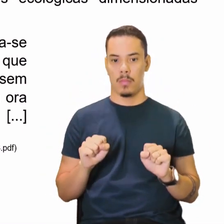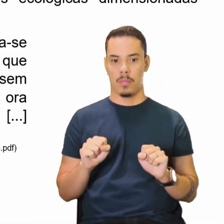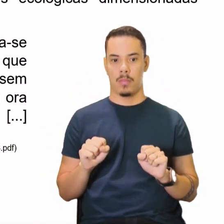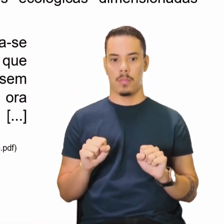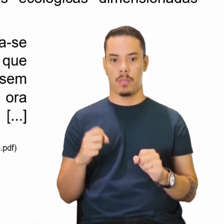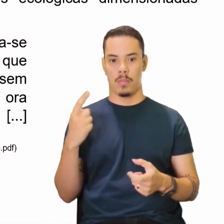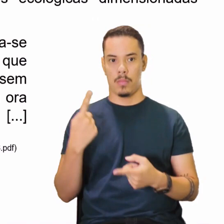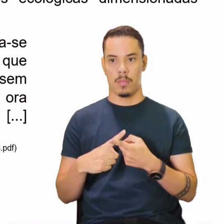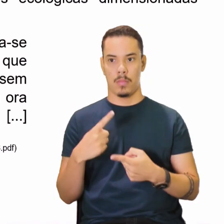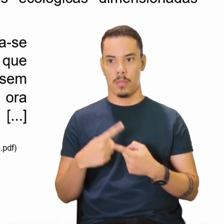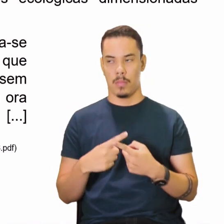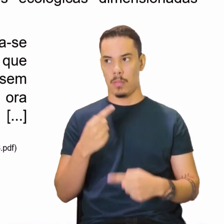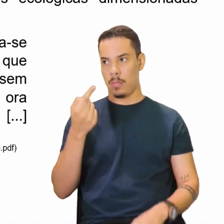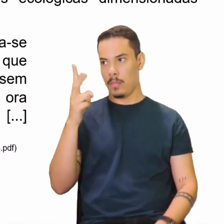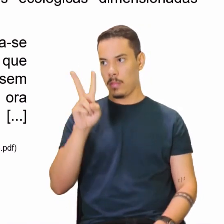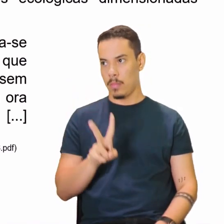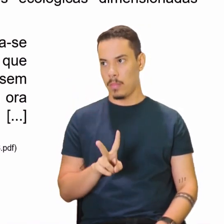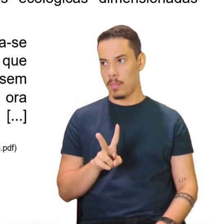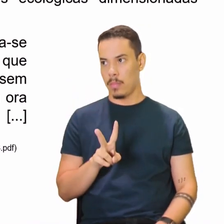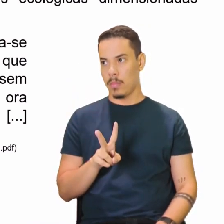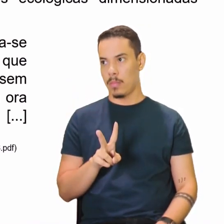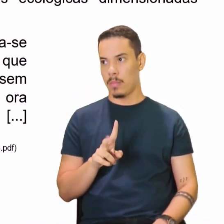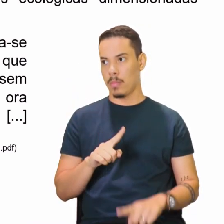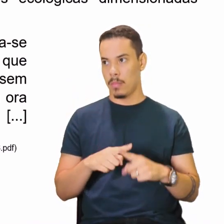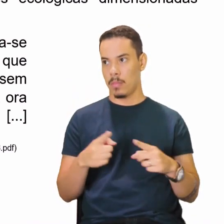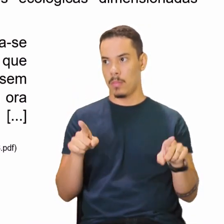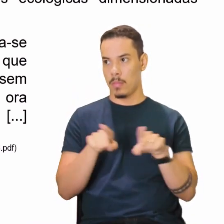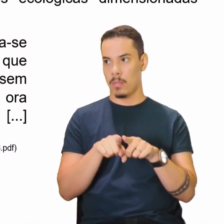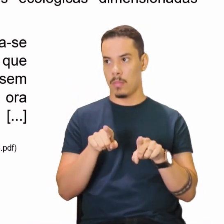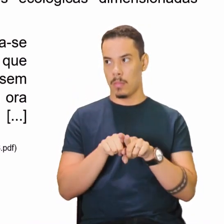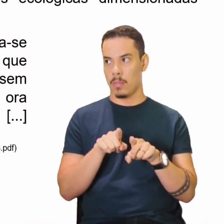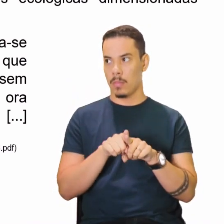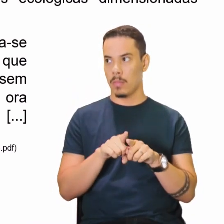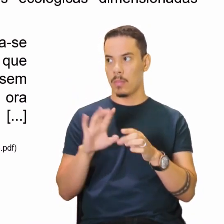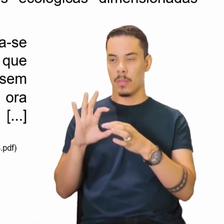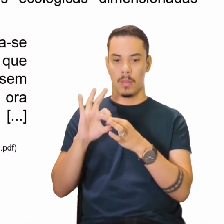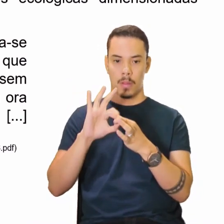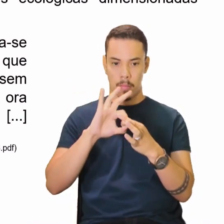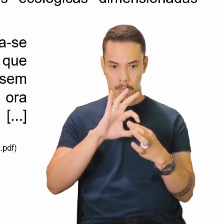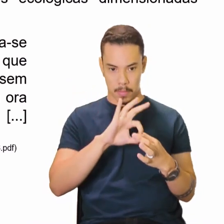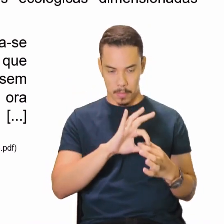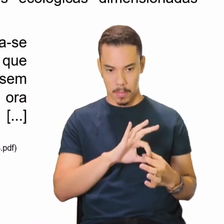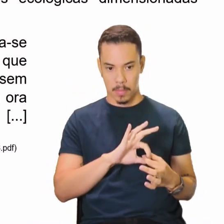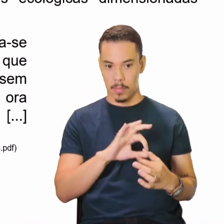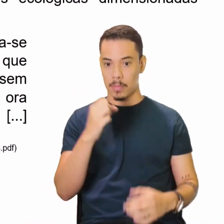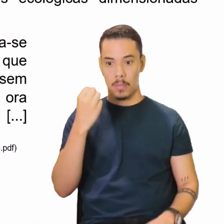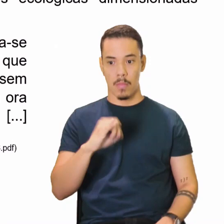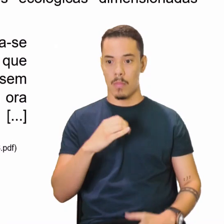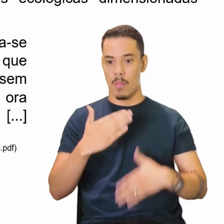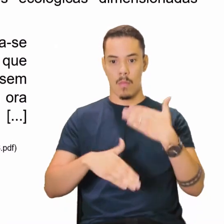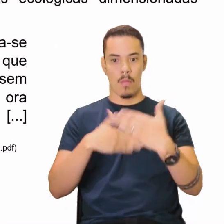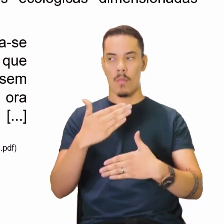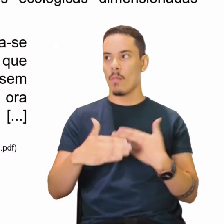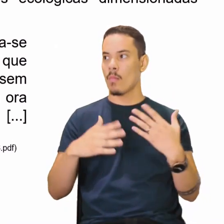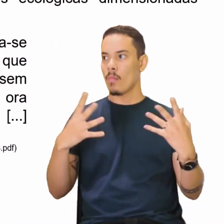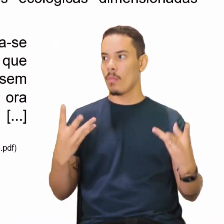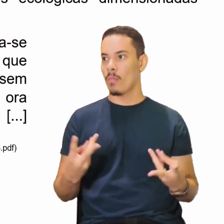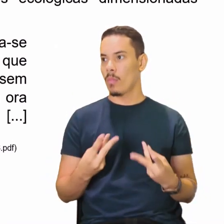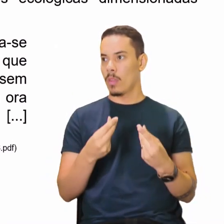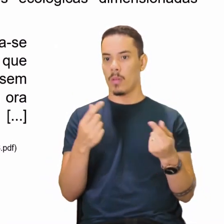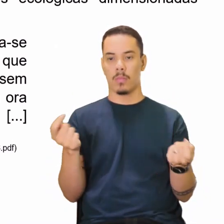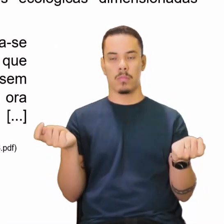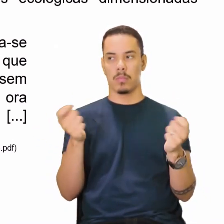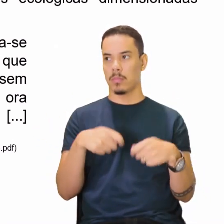amparo, uma vez que seus defensores contextualizam que sem crescimento não há condições possíveis